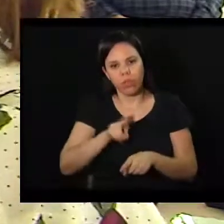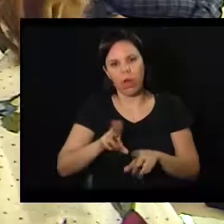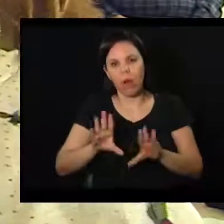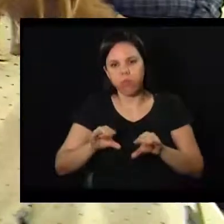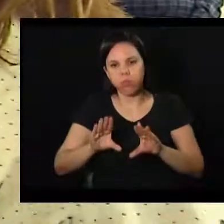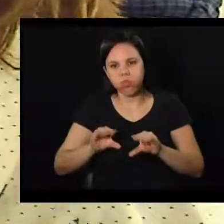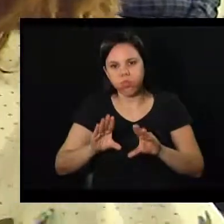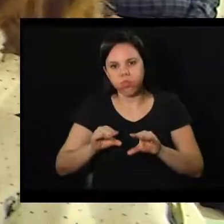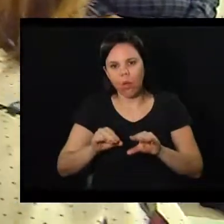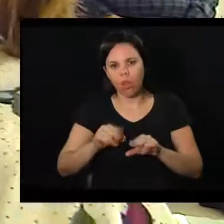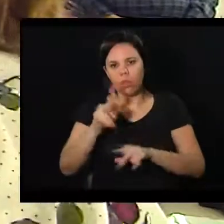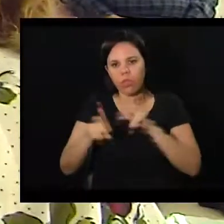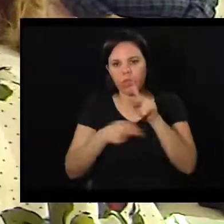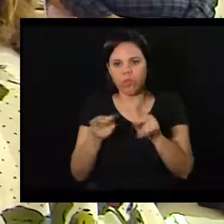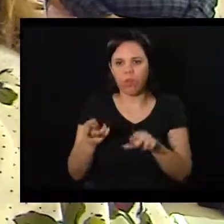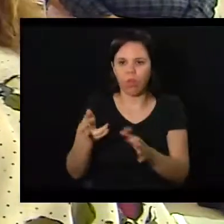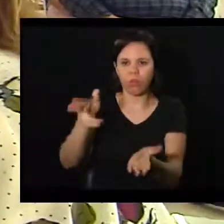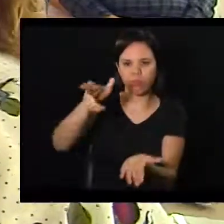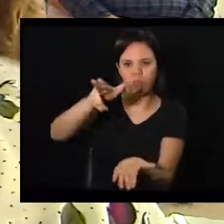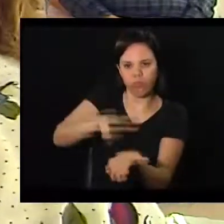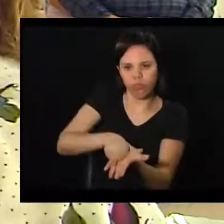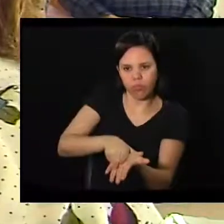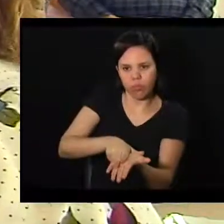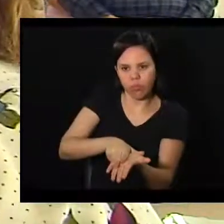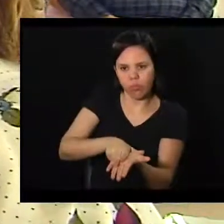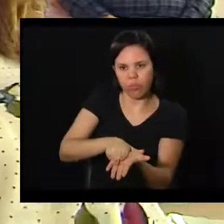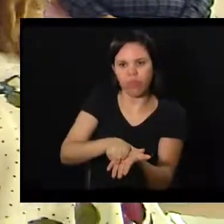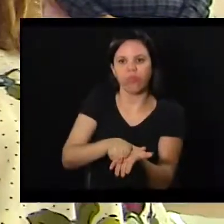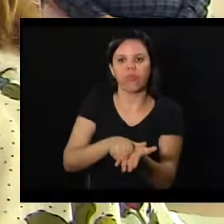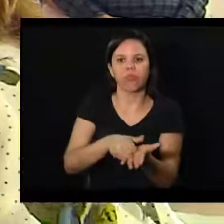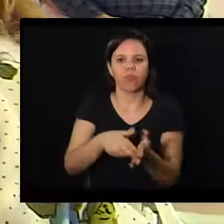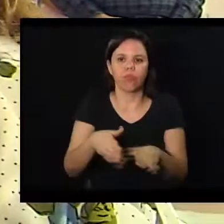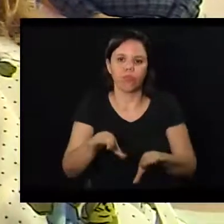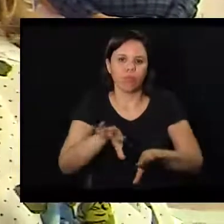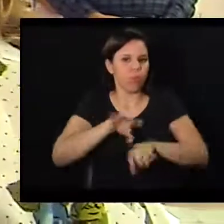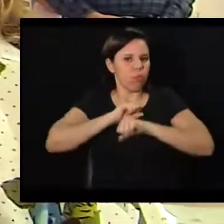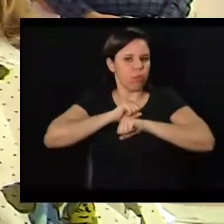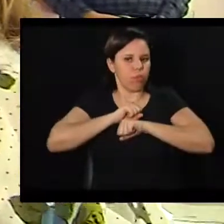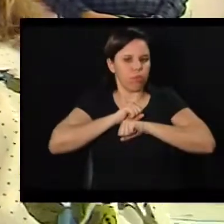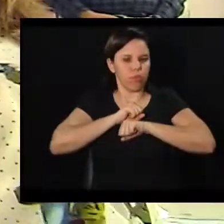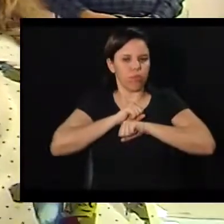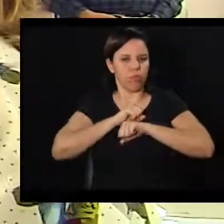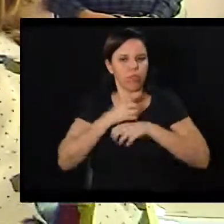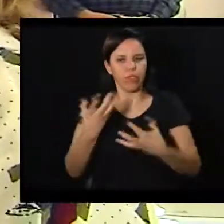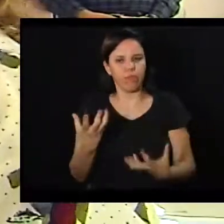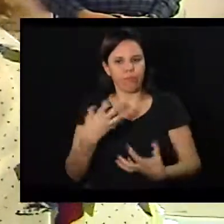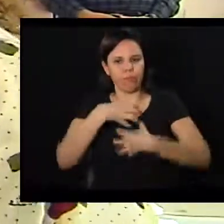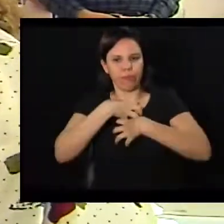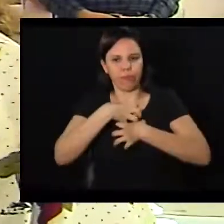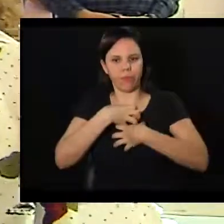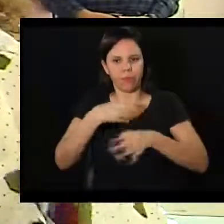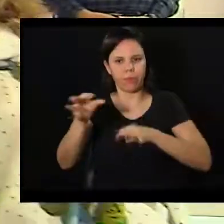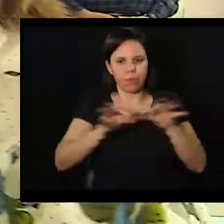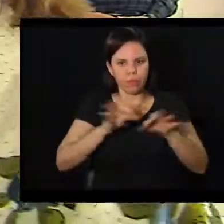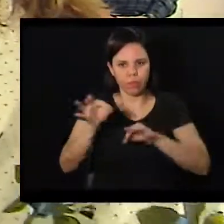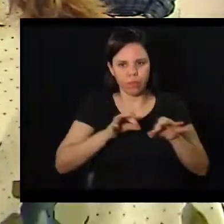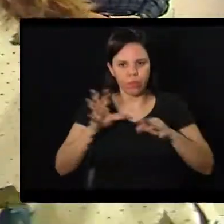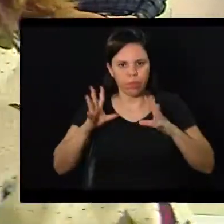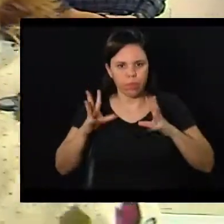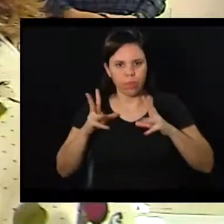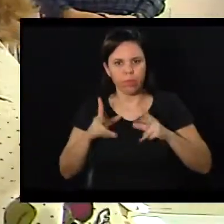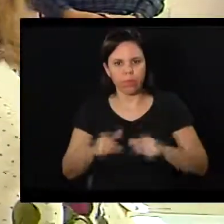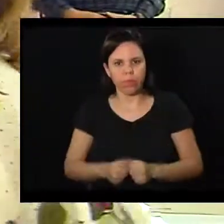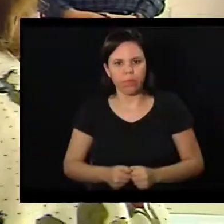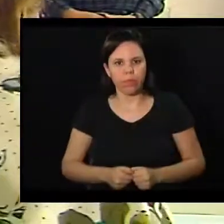as pessoas deitam e recebem essa energia divina. É o sentimento de você se preparar para a pureza. Então é